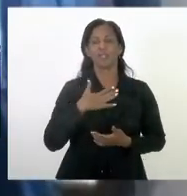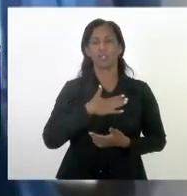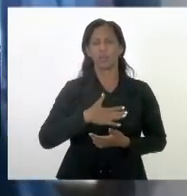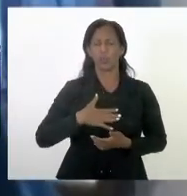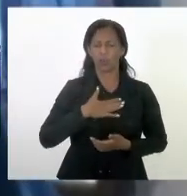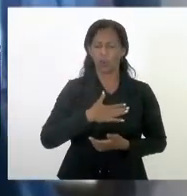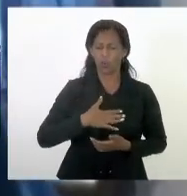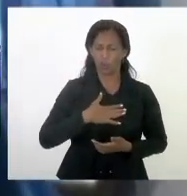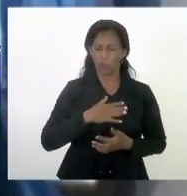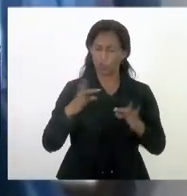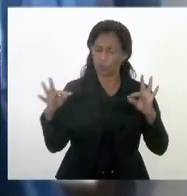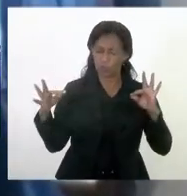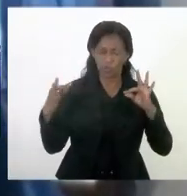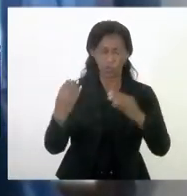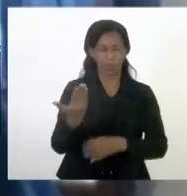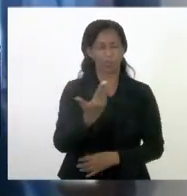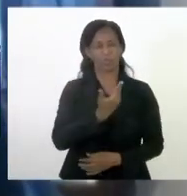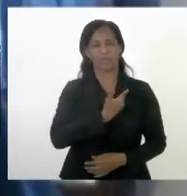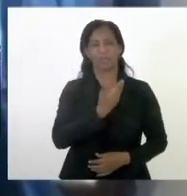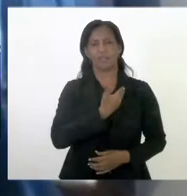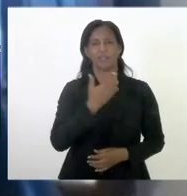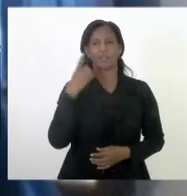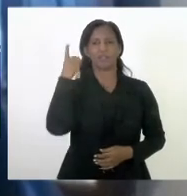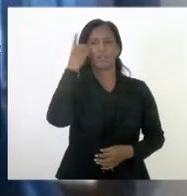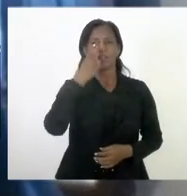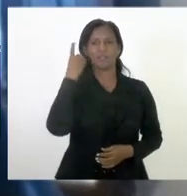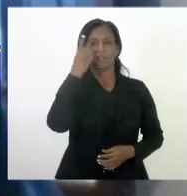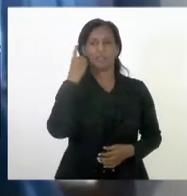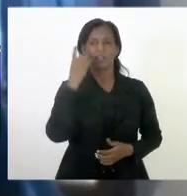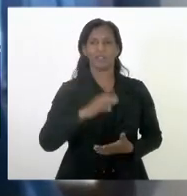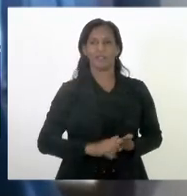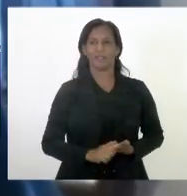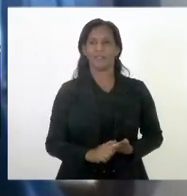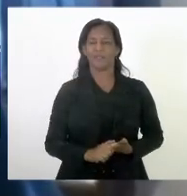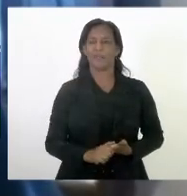mulheres, todos os meus companheiros deputados, mas eu tenho uma queda